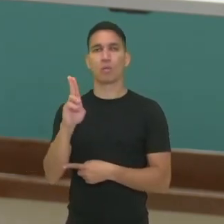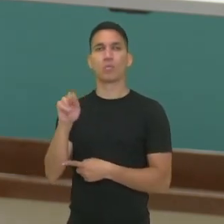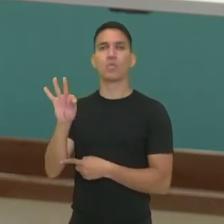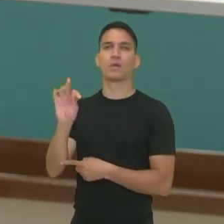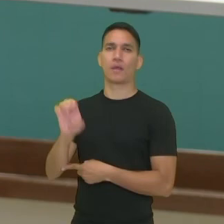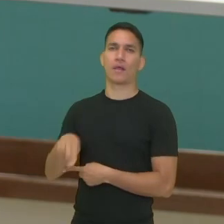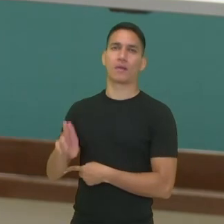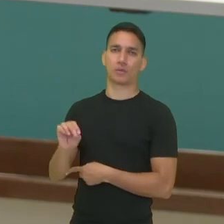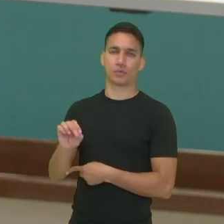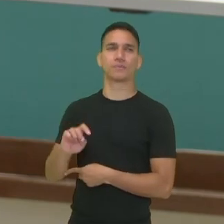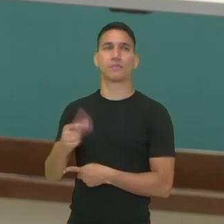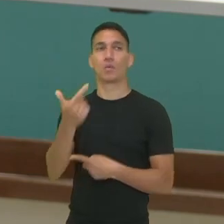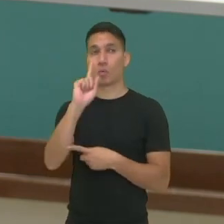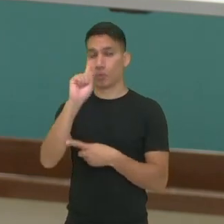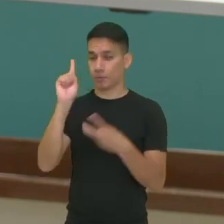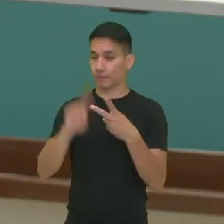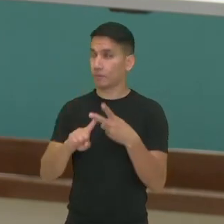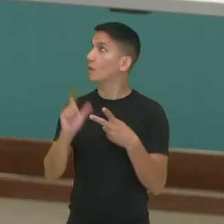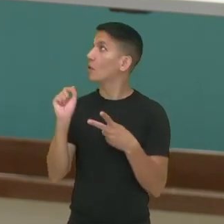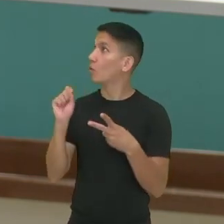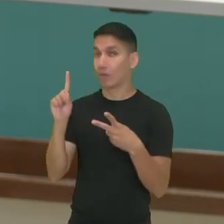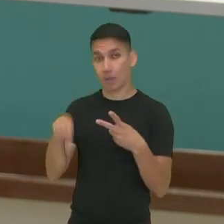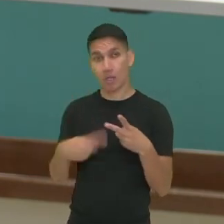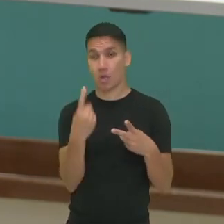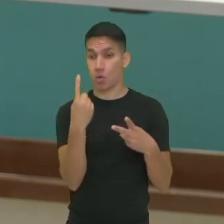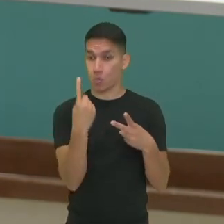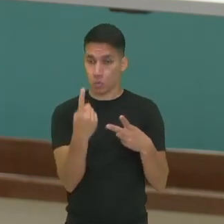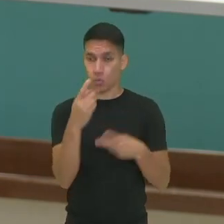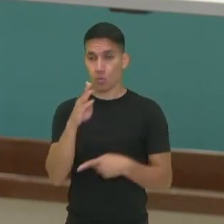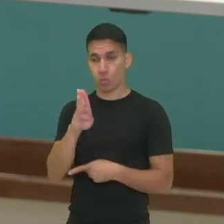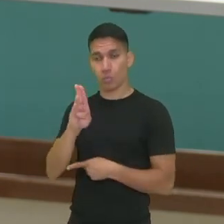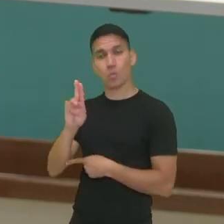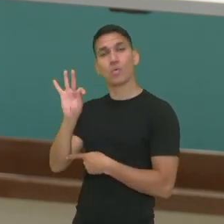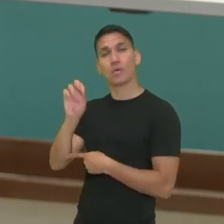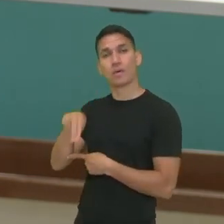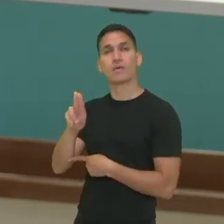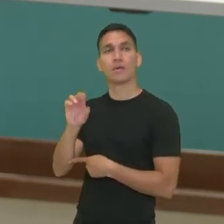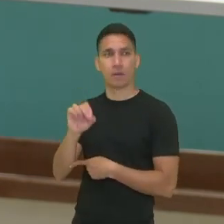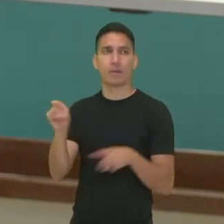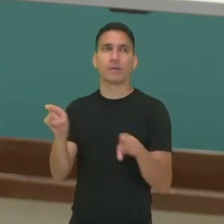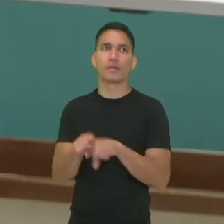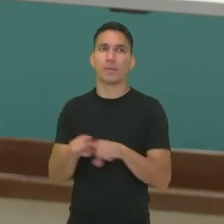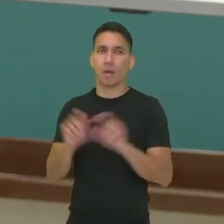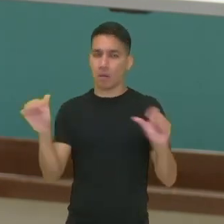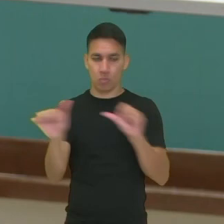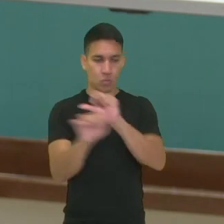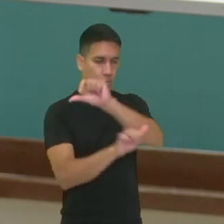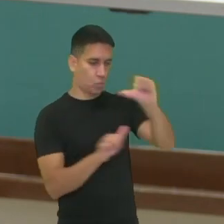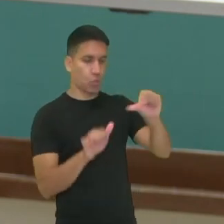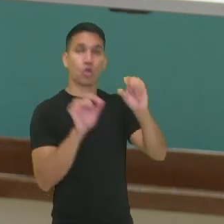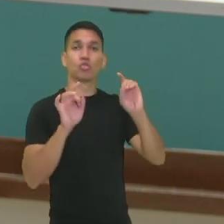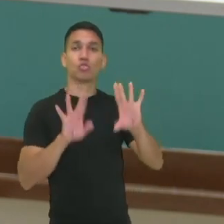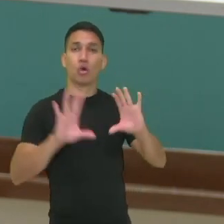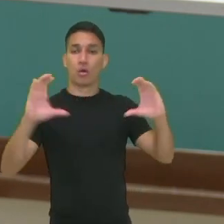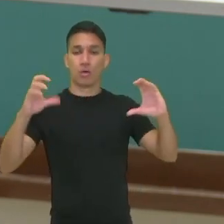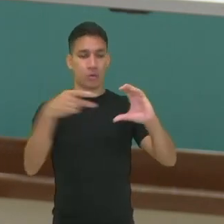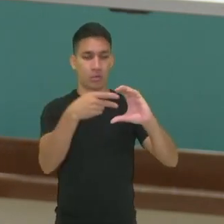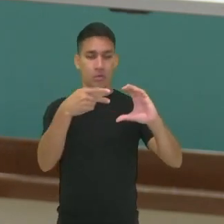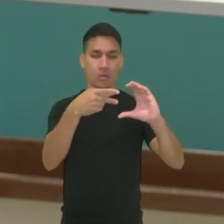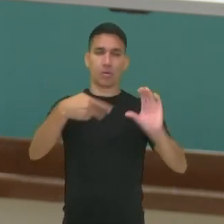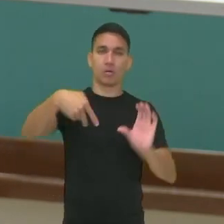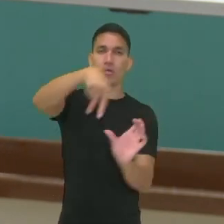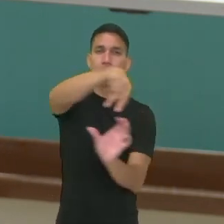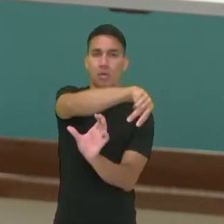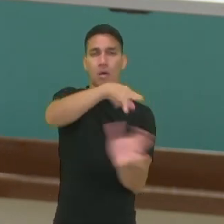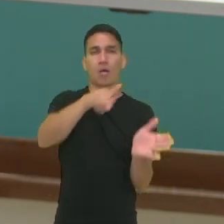1,2-buteno, nós temos o 1-buteno aqui também, aqui mudou somente a posição da dupla ligação, aqui está no